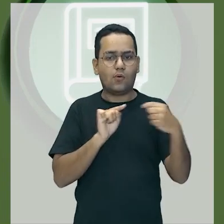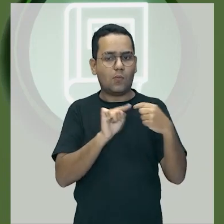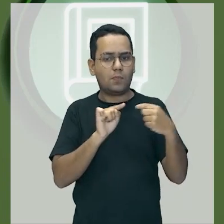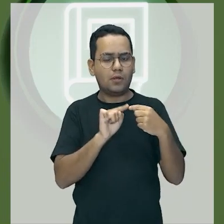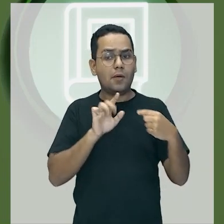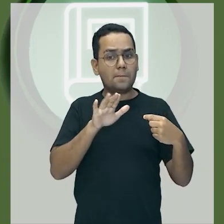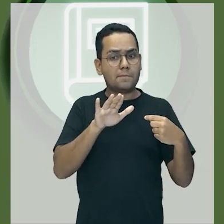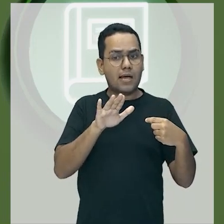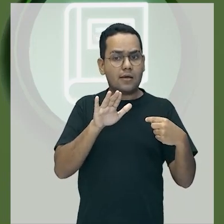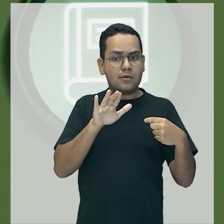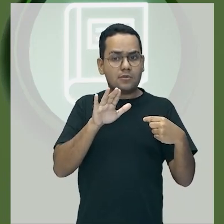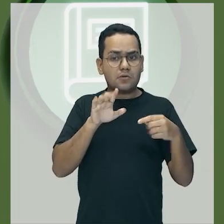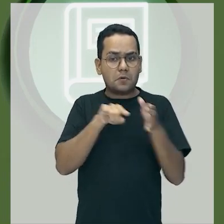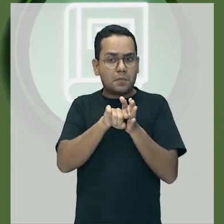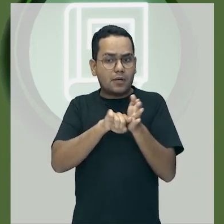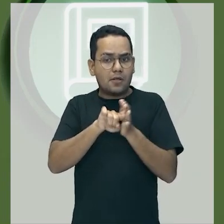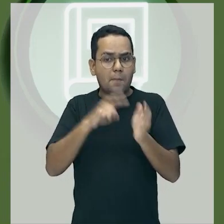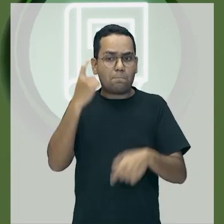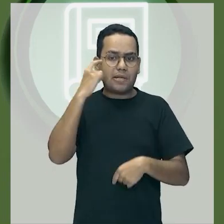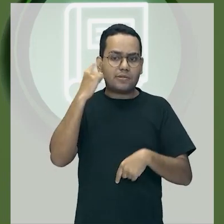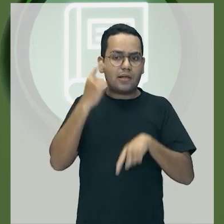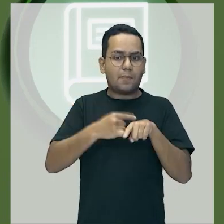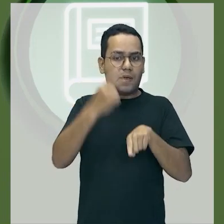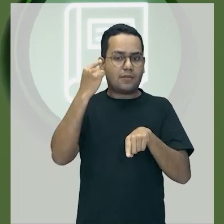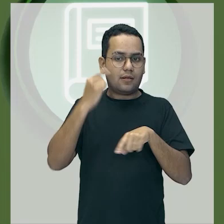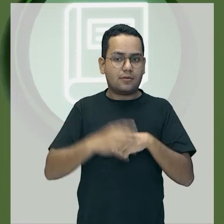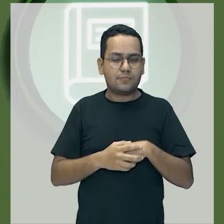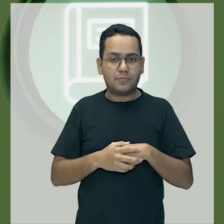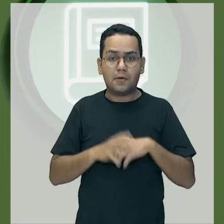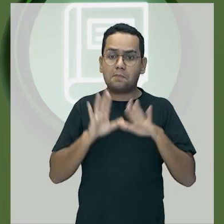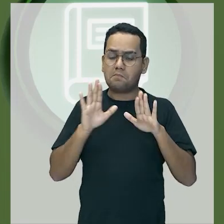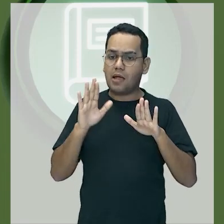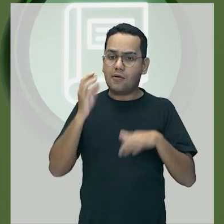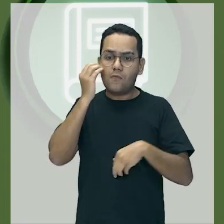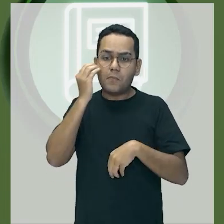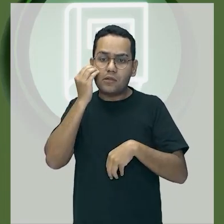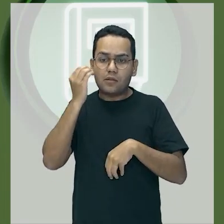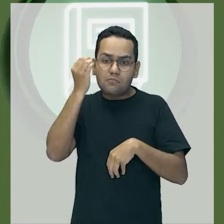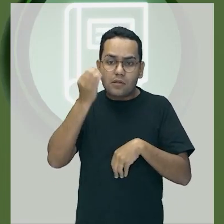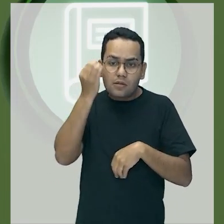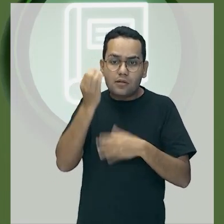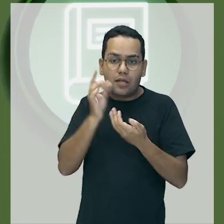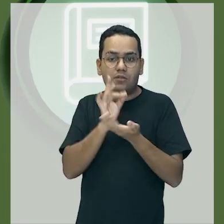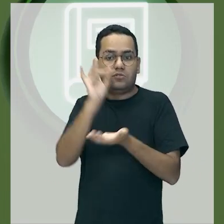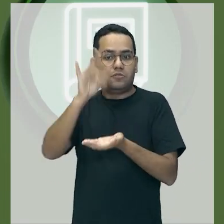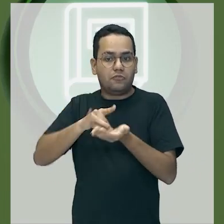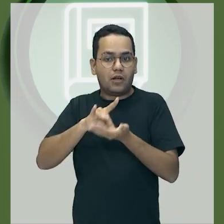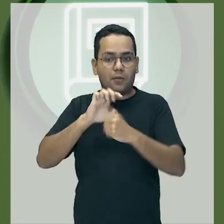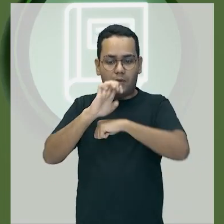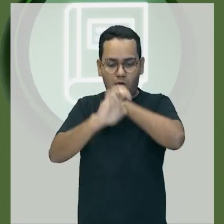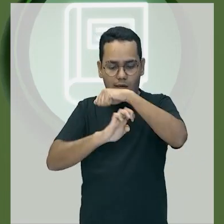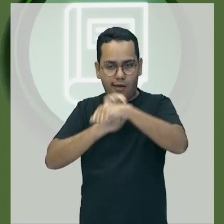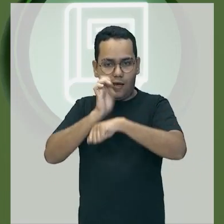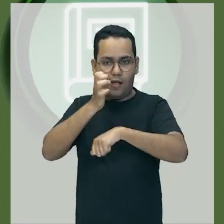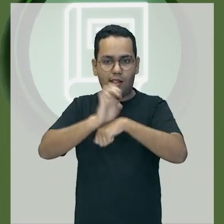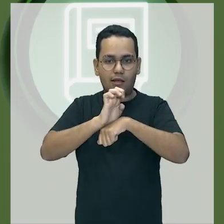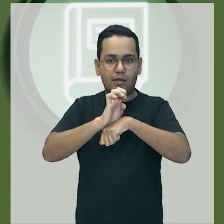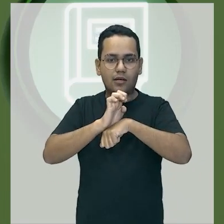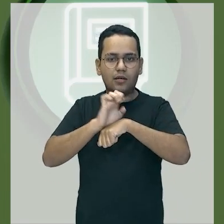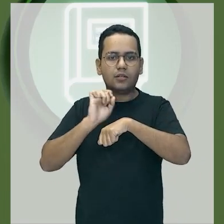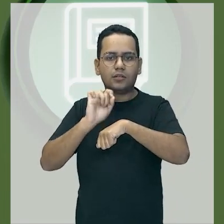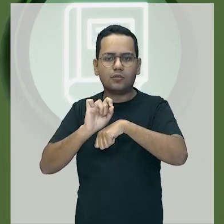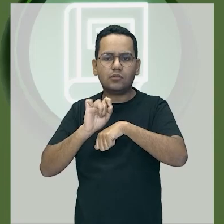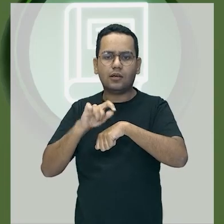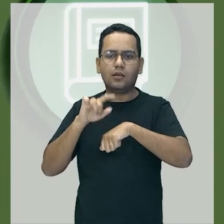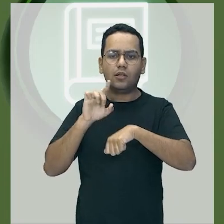pensaram. No entanto, foi feito um experimento e comprovado que esse elétron ele tem um comportamento dual. Nós